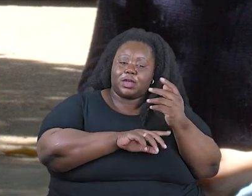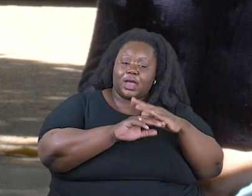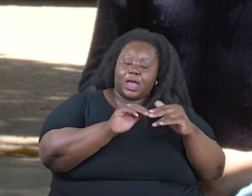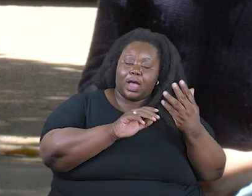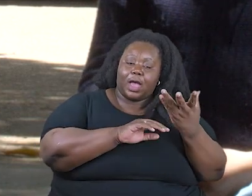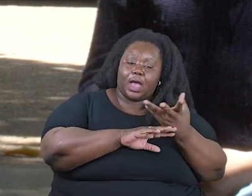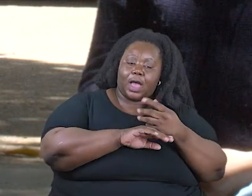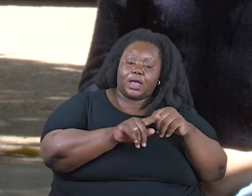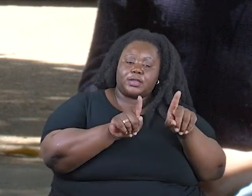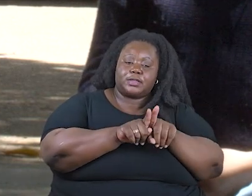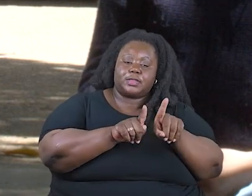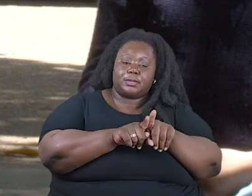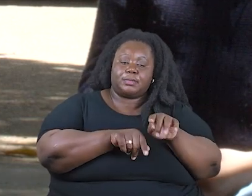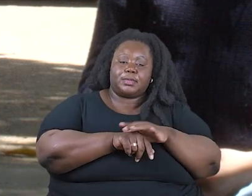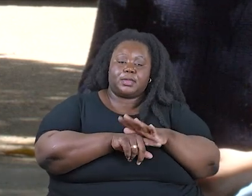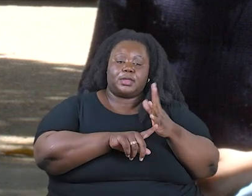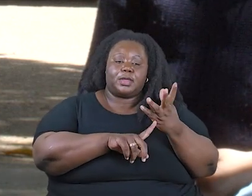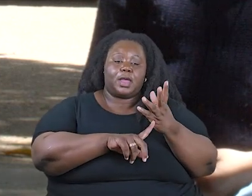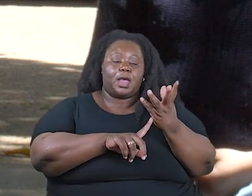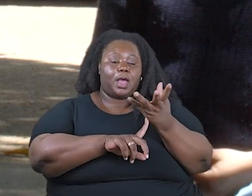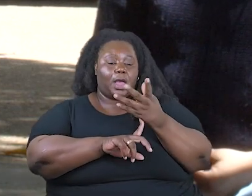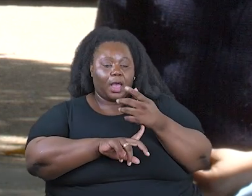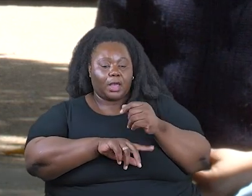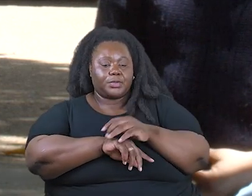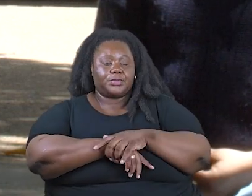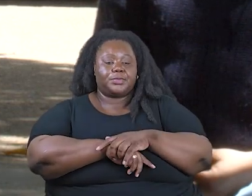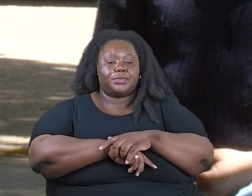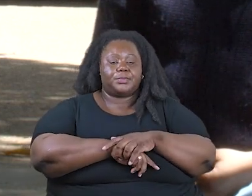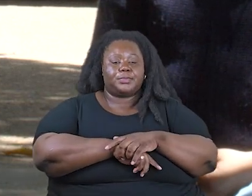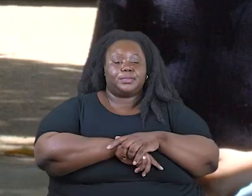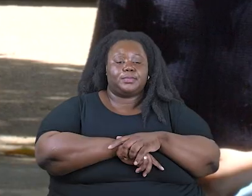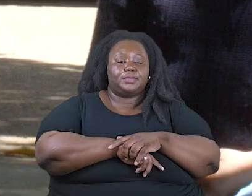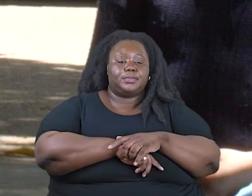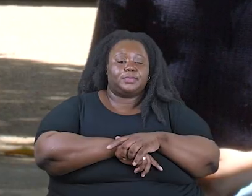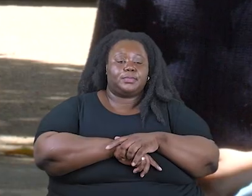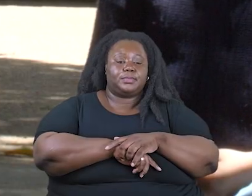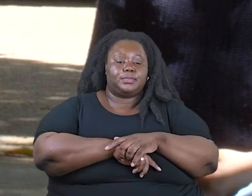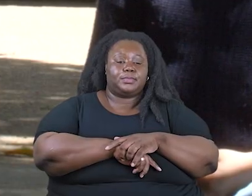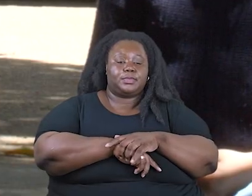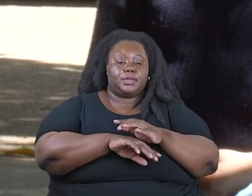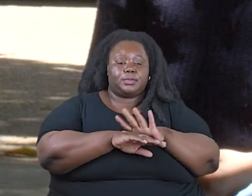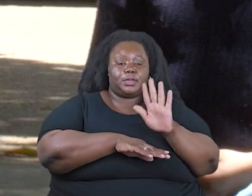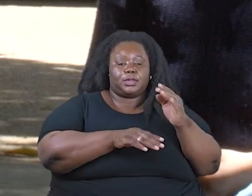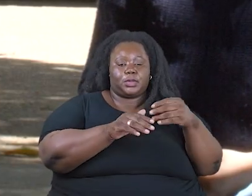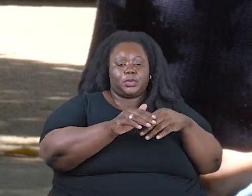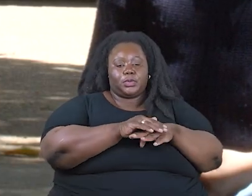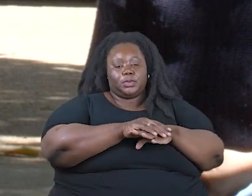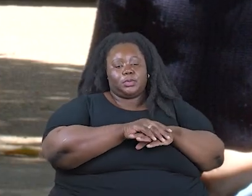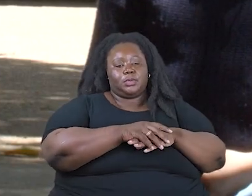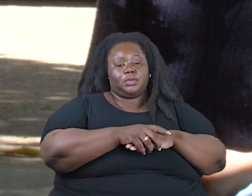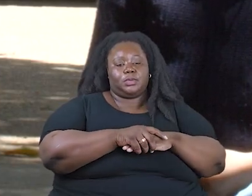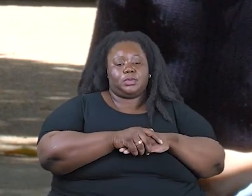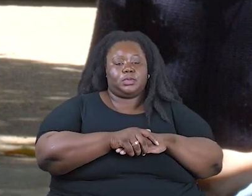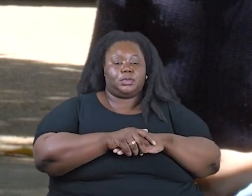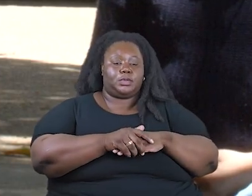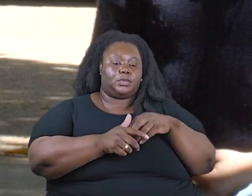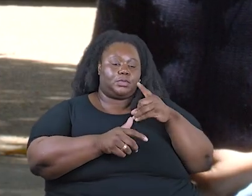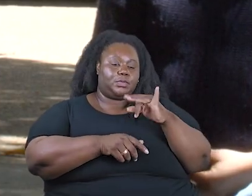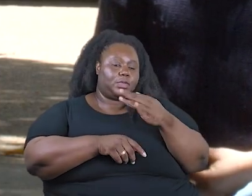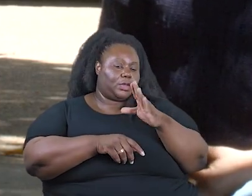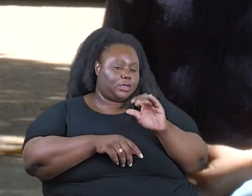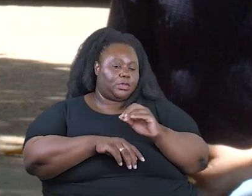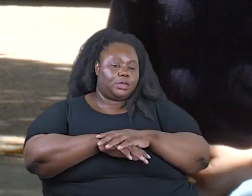e vende obra de arte, no sentido que a gente está mais acostumado. Apesar de eu não fazer